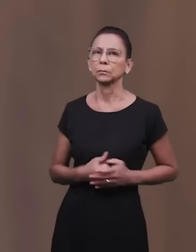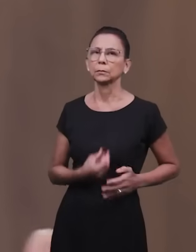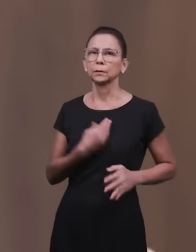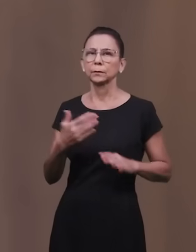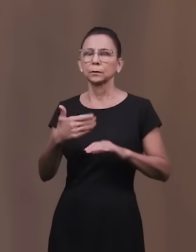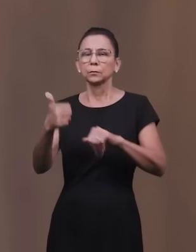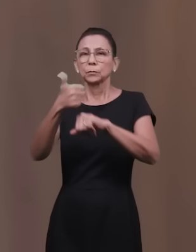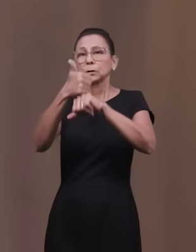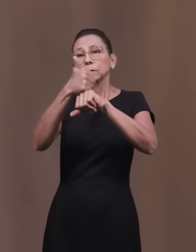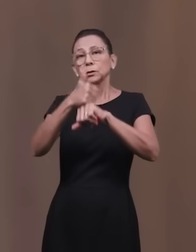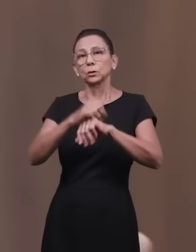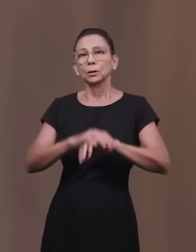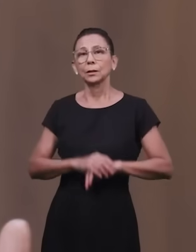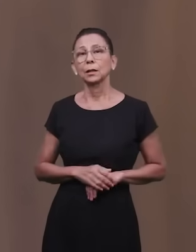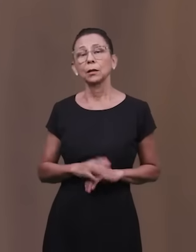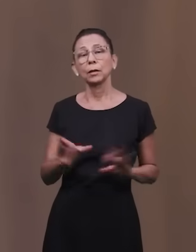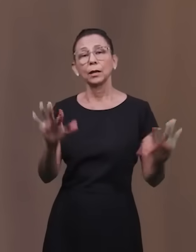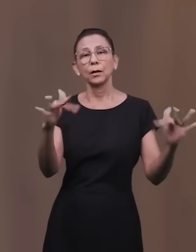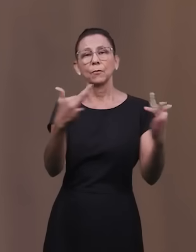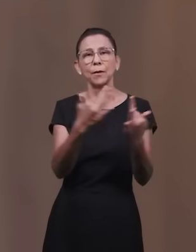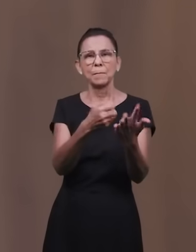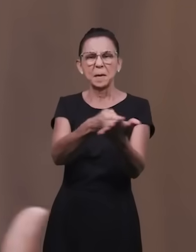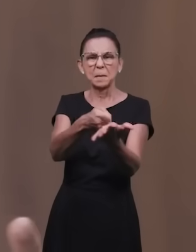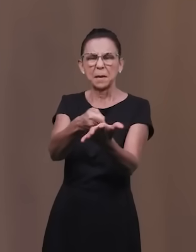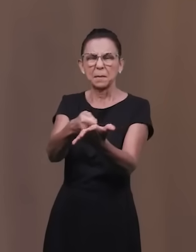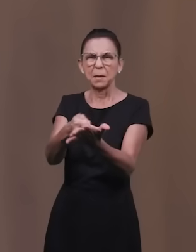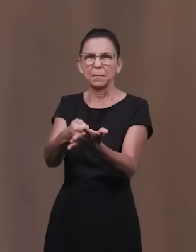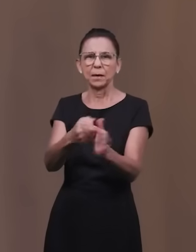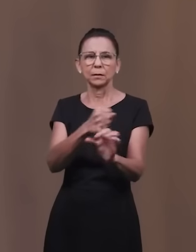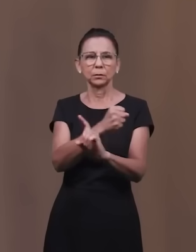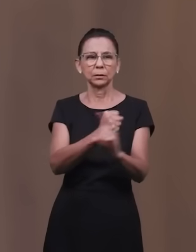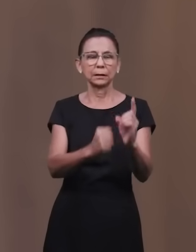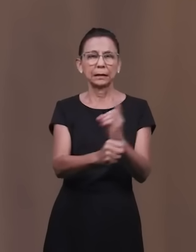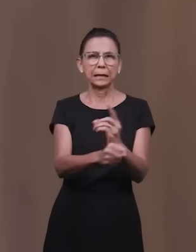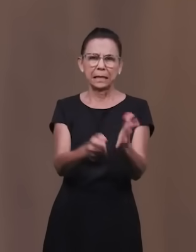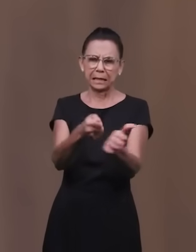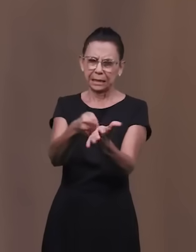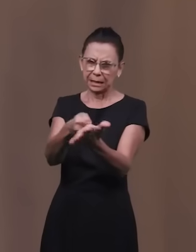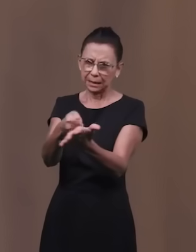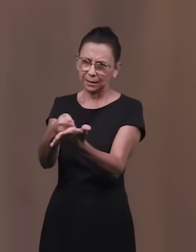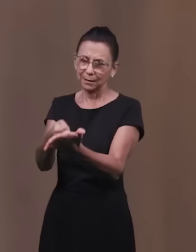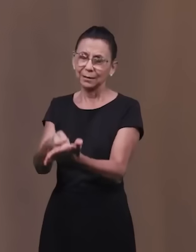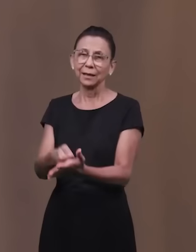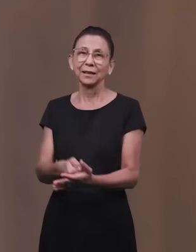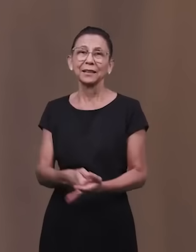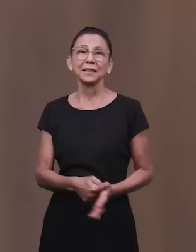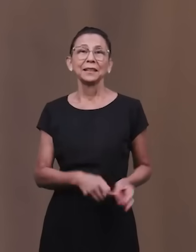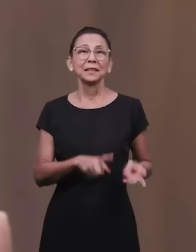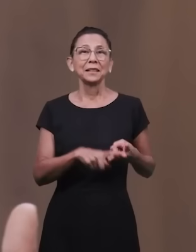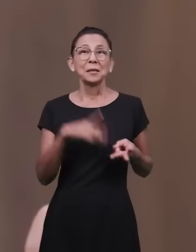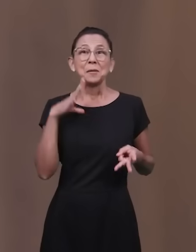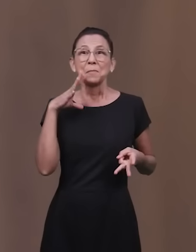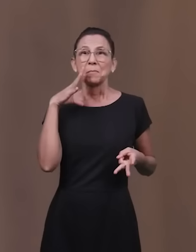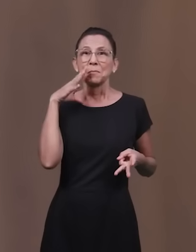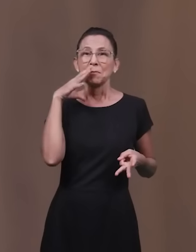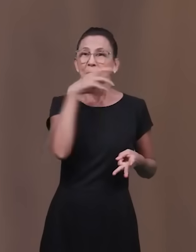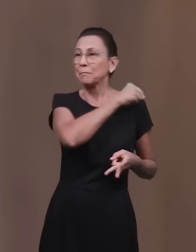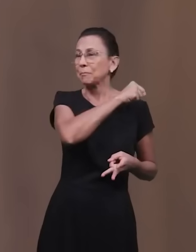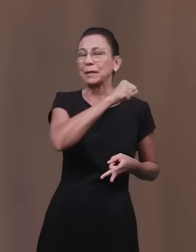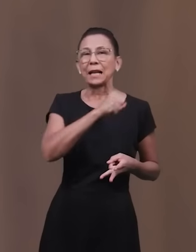para a carreira. Isso traz pressão, pressão da família, pressão da sociedade e a